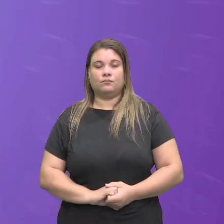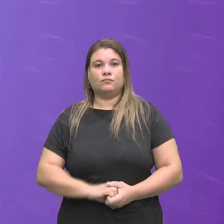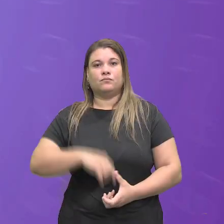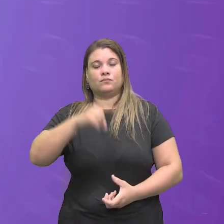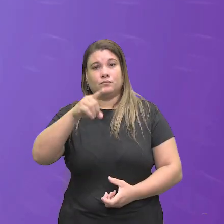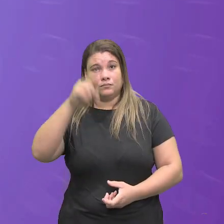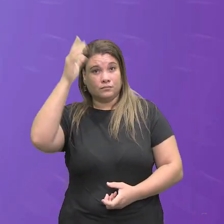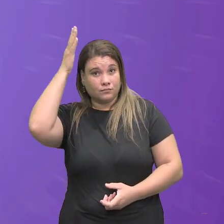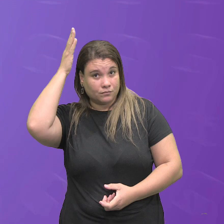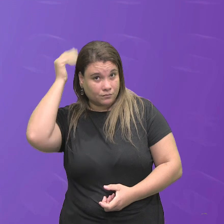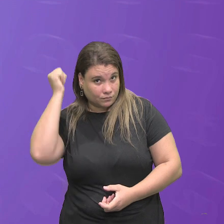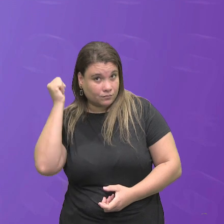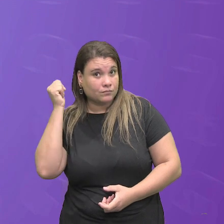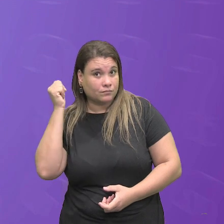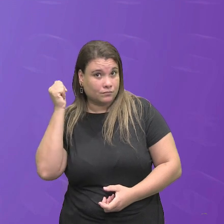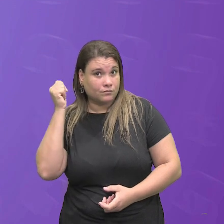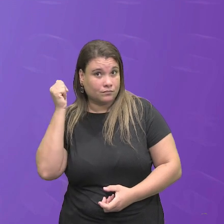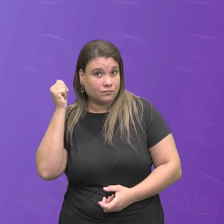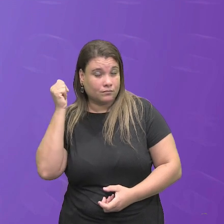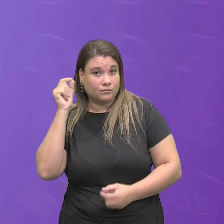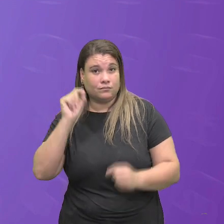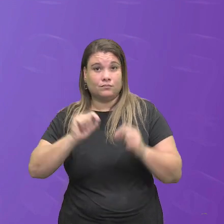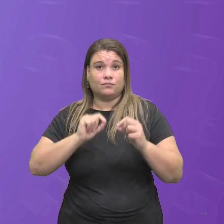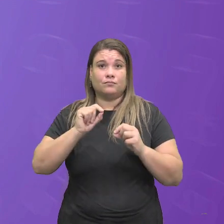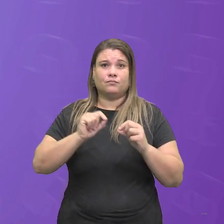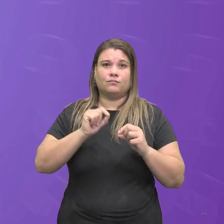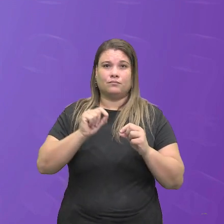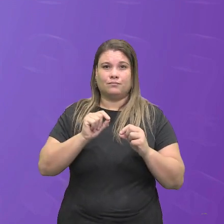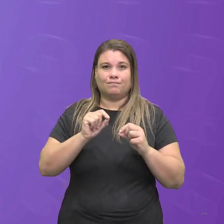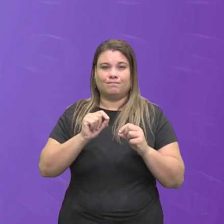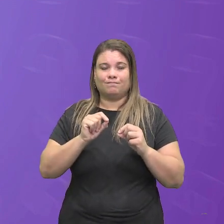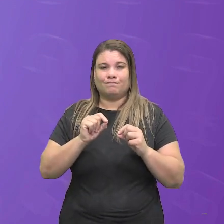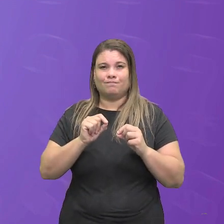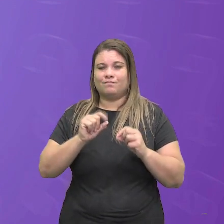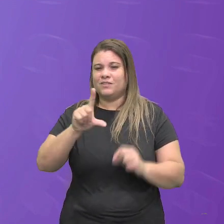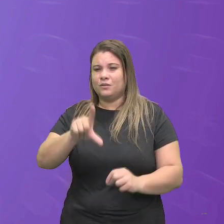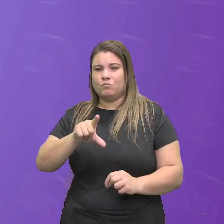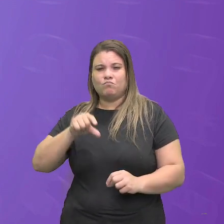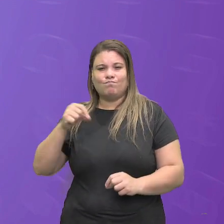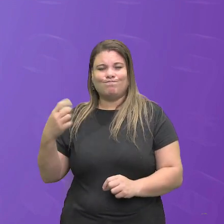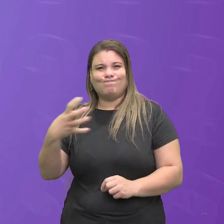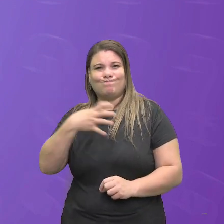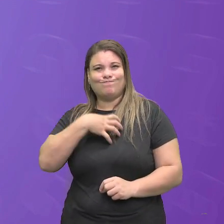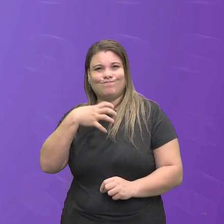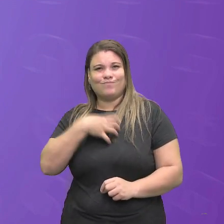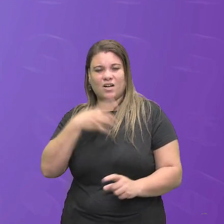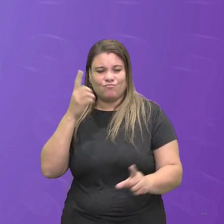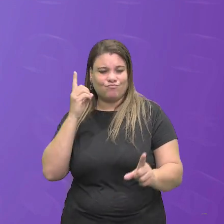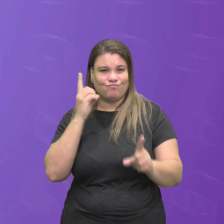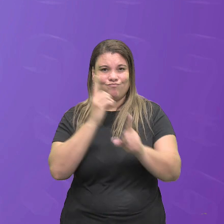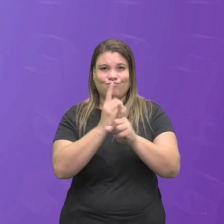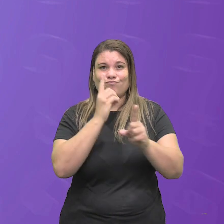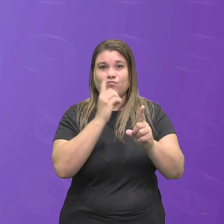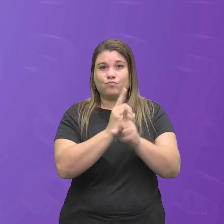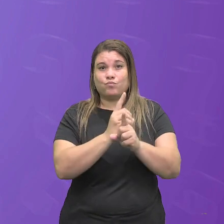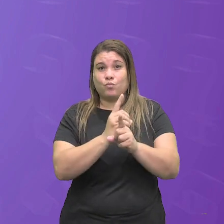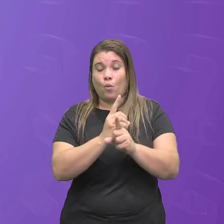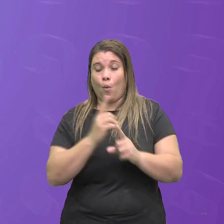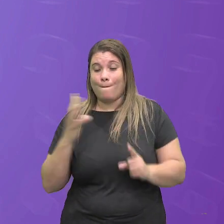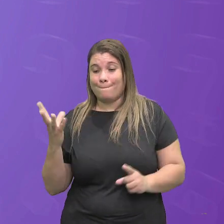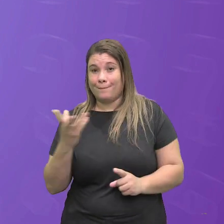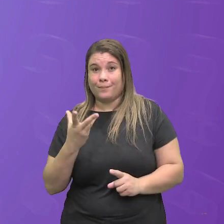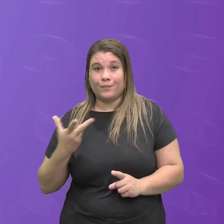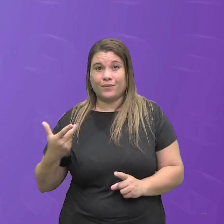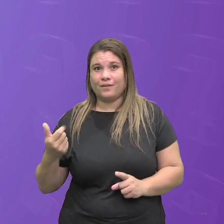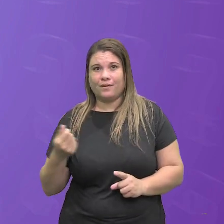Você sabia que não existe idade para descobrir o seu talento? Um talento pode surgir a qualquer momento da